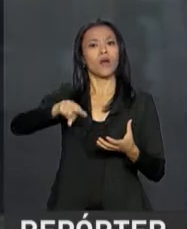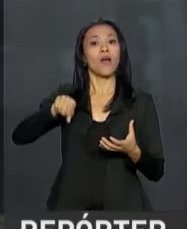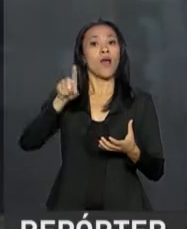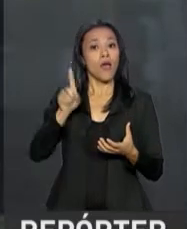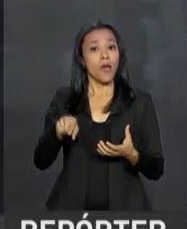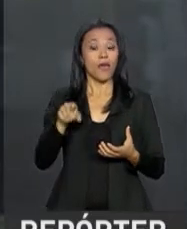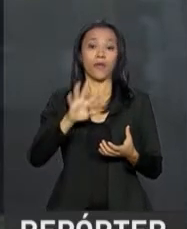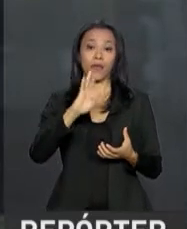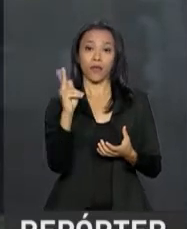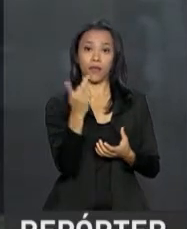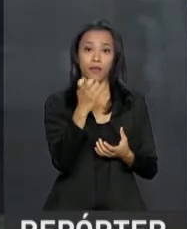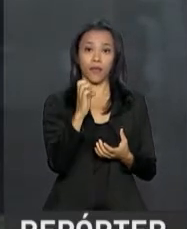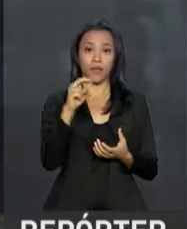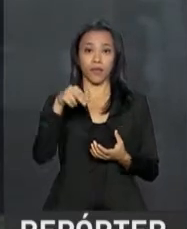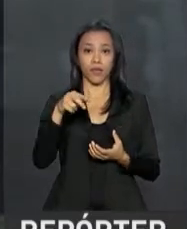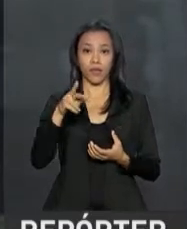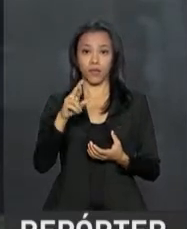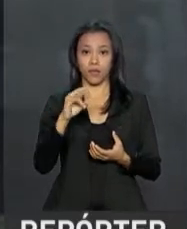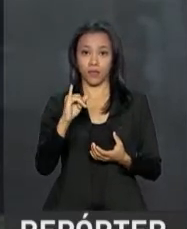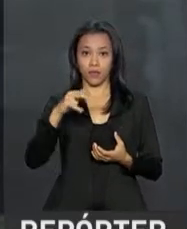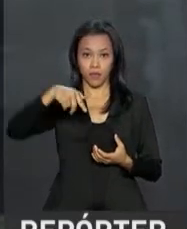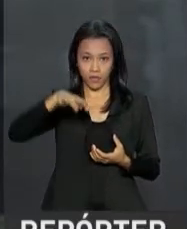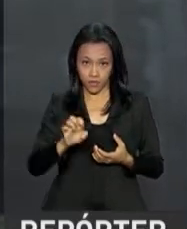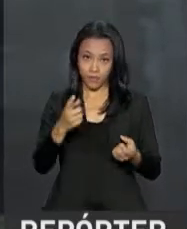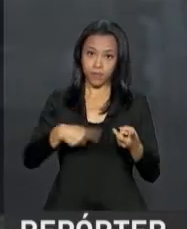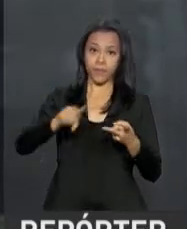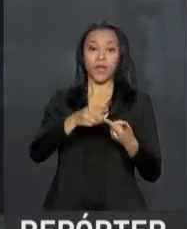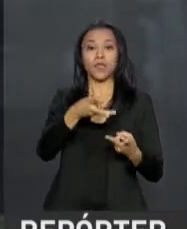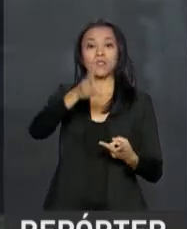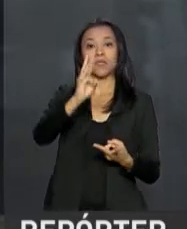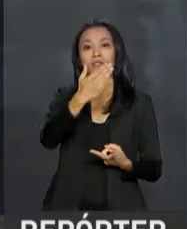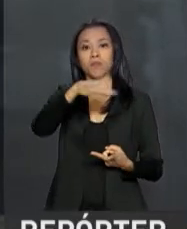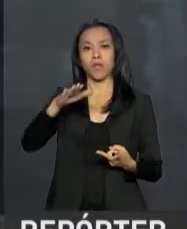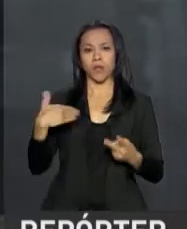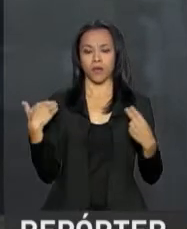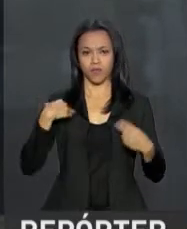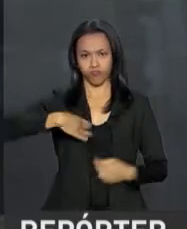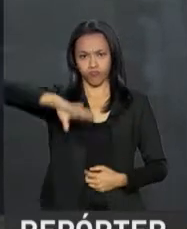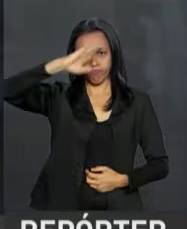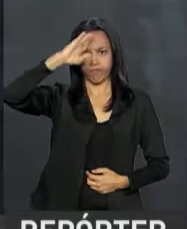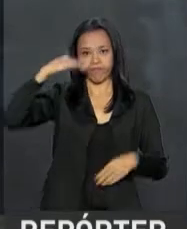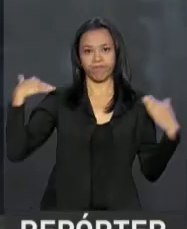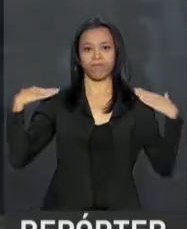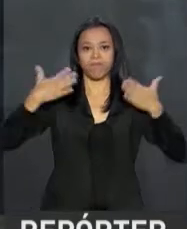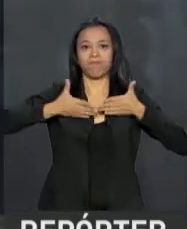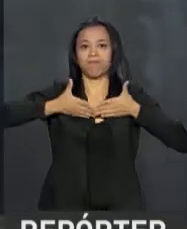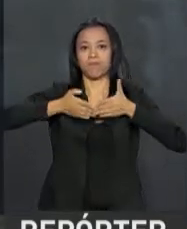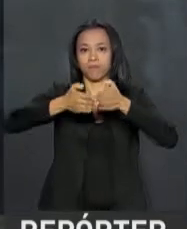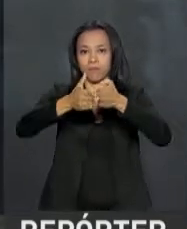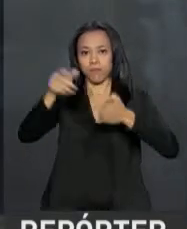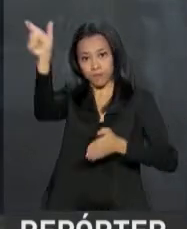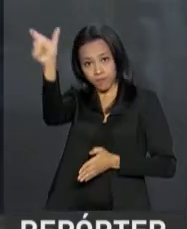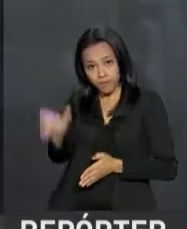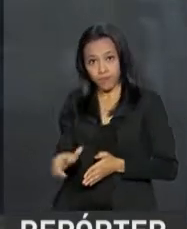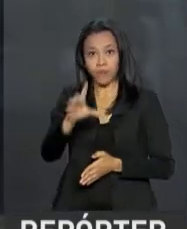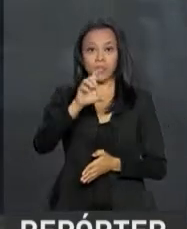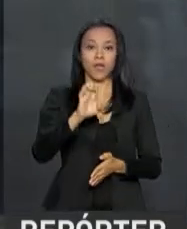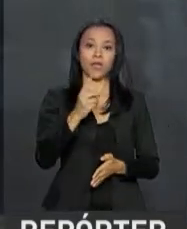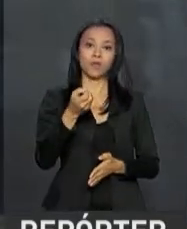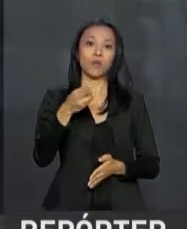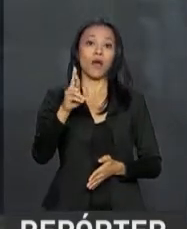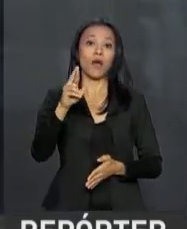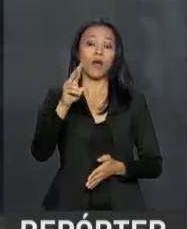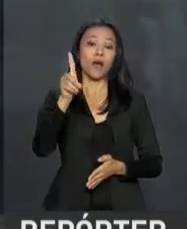bastos malta às 15 30 o presidente recebe o comandante da marinha almirante-de-esquadra eduardo ferreira às 16